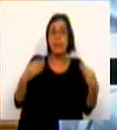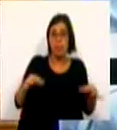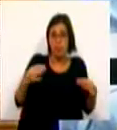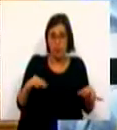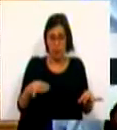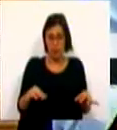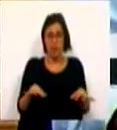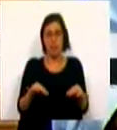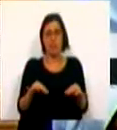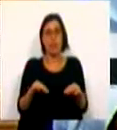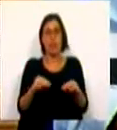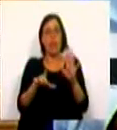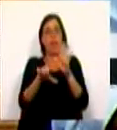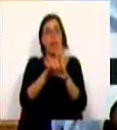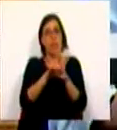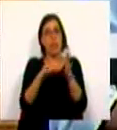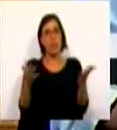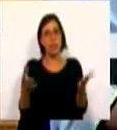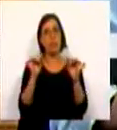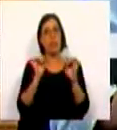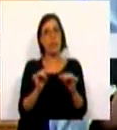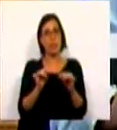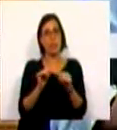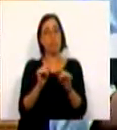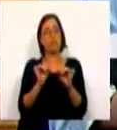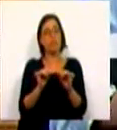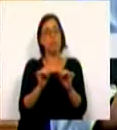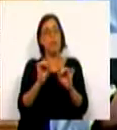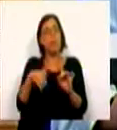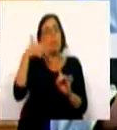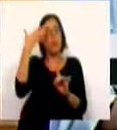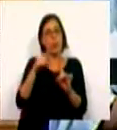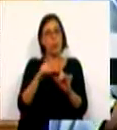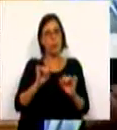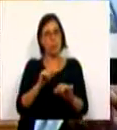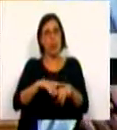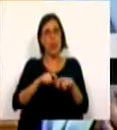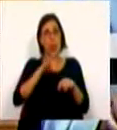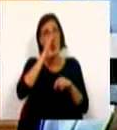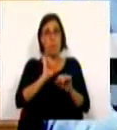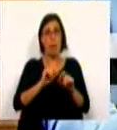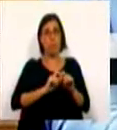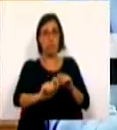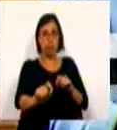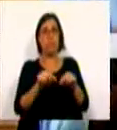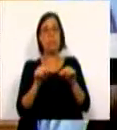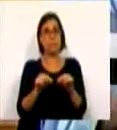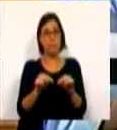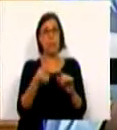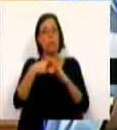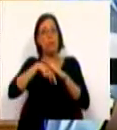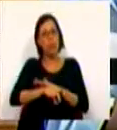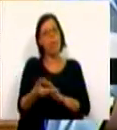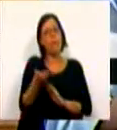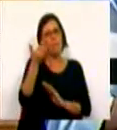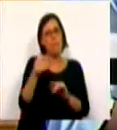simplificação legislativa, esta constitui uma prioridade desta legislatura e será